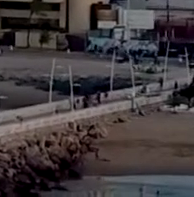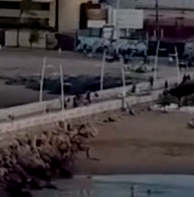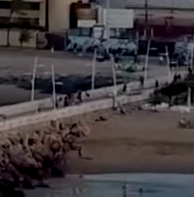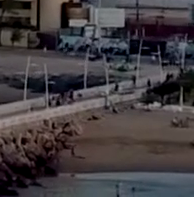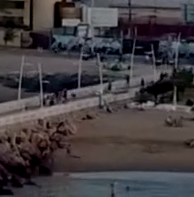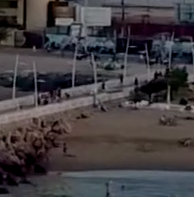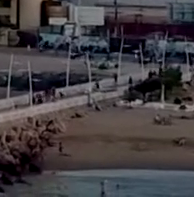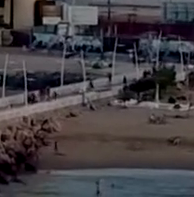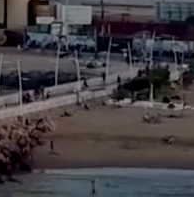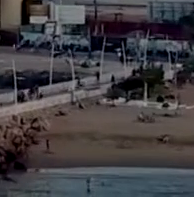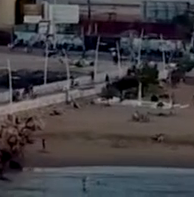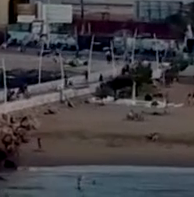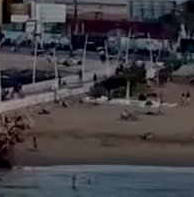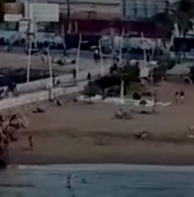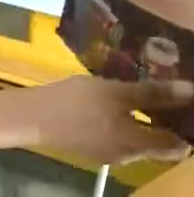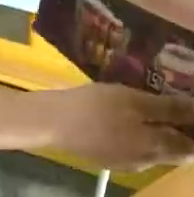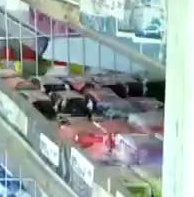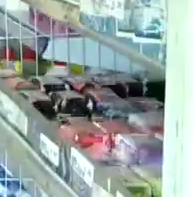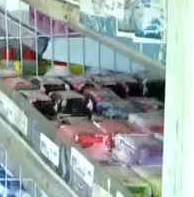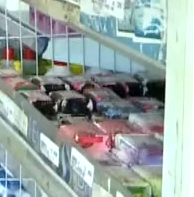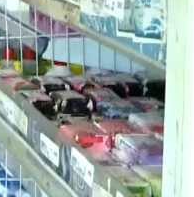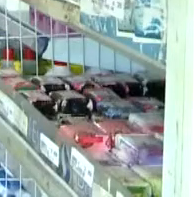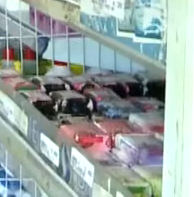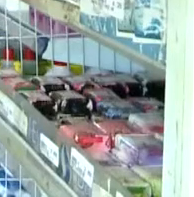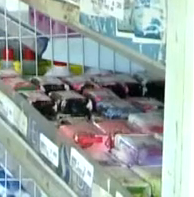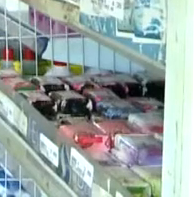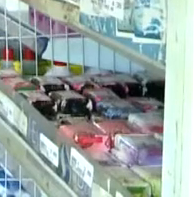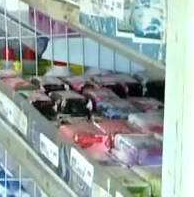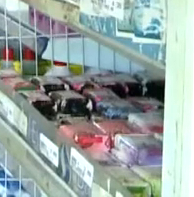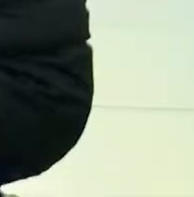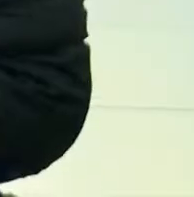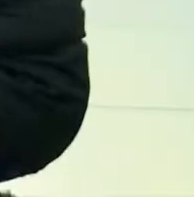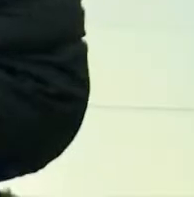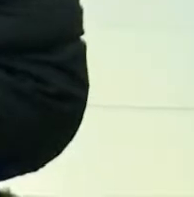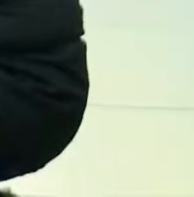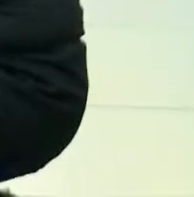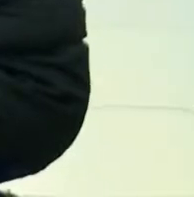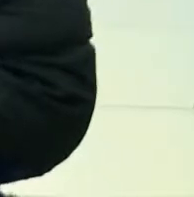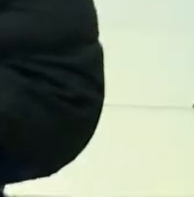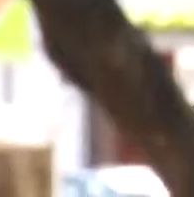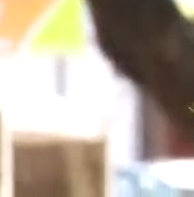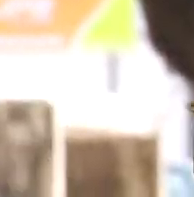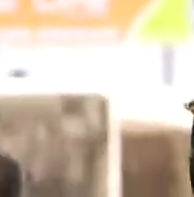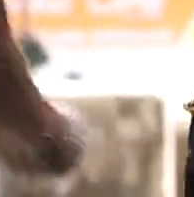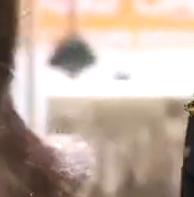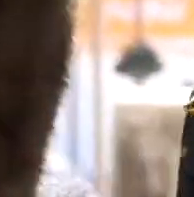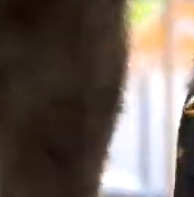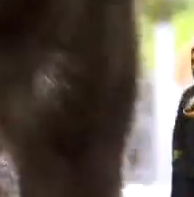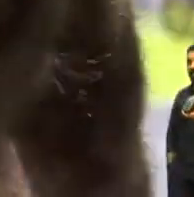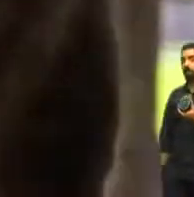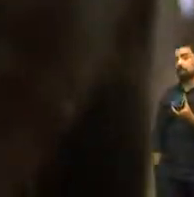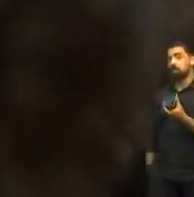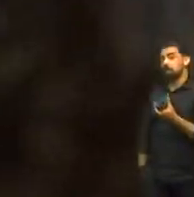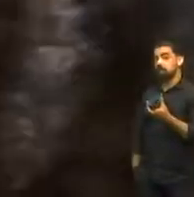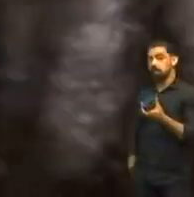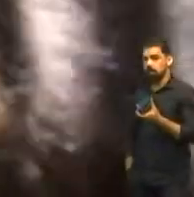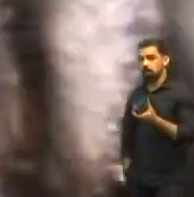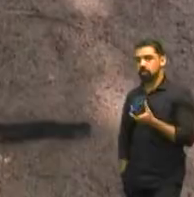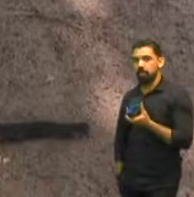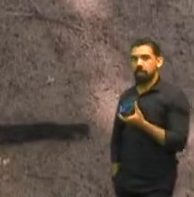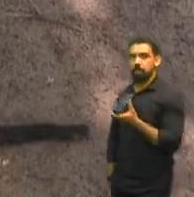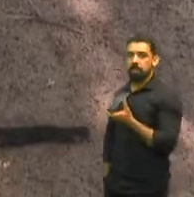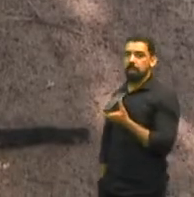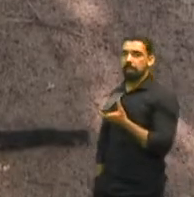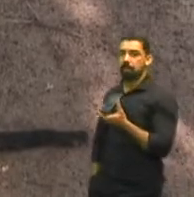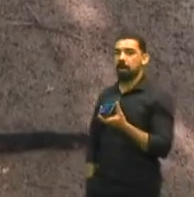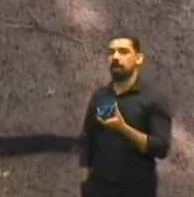os 10 maiores PIBs do Brasil. Lei do Preço Claro passa a valer em todo o Ceará. Campanha Dezembro Verde fortalece a